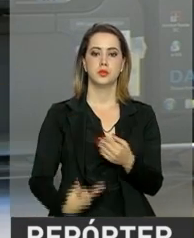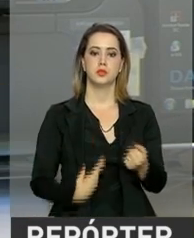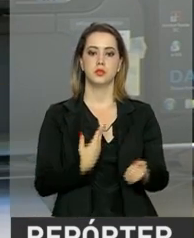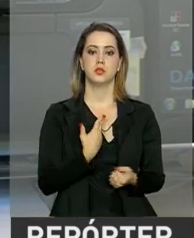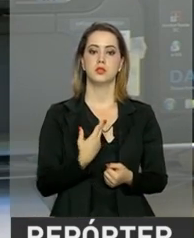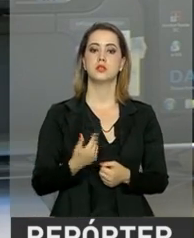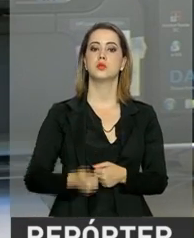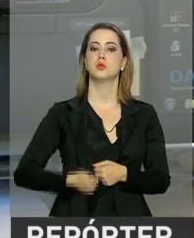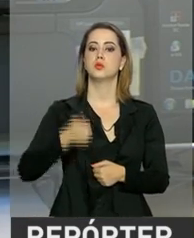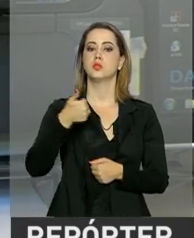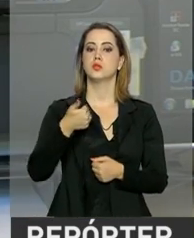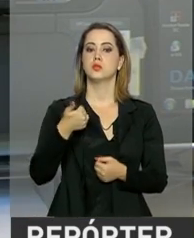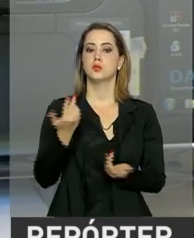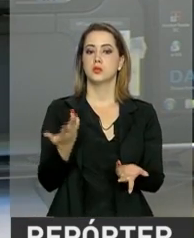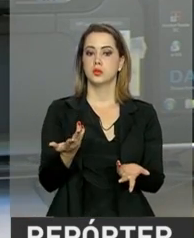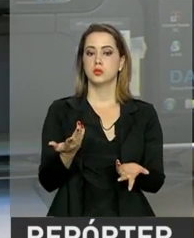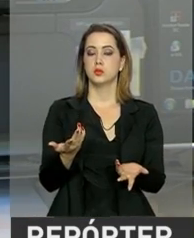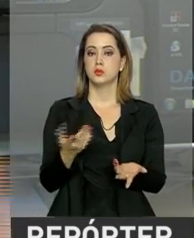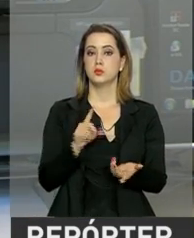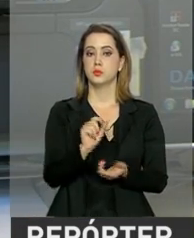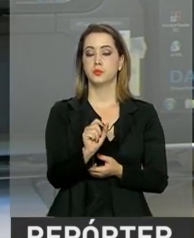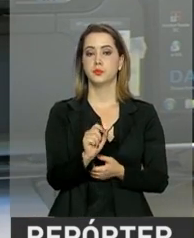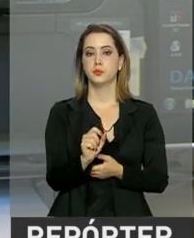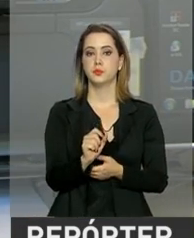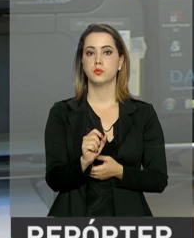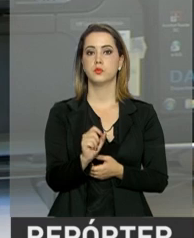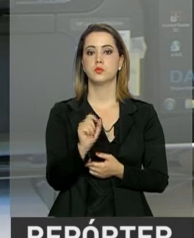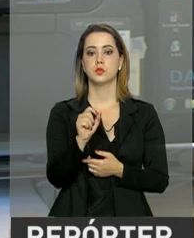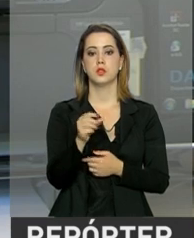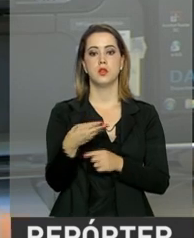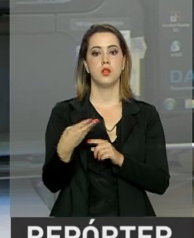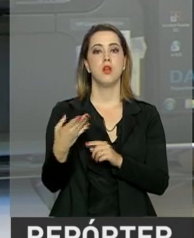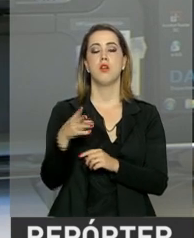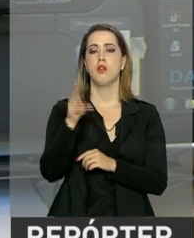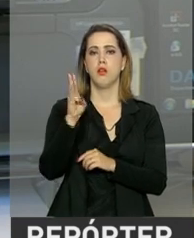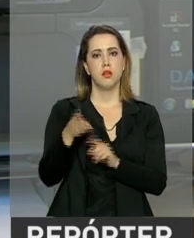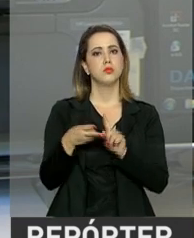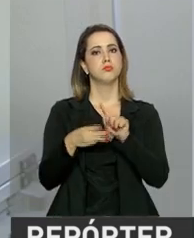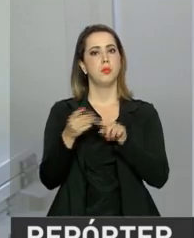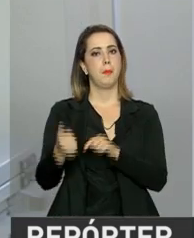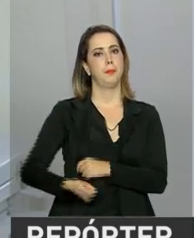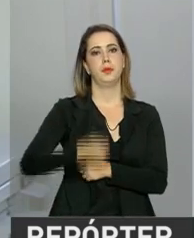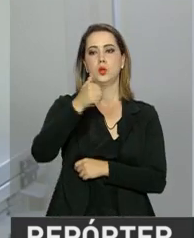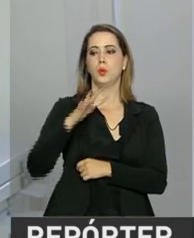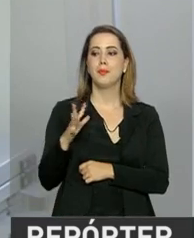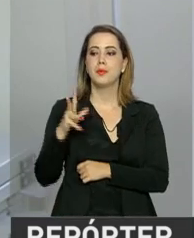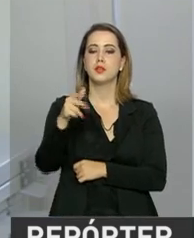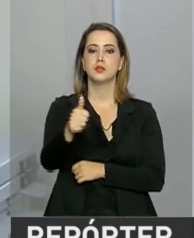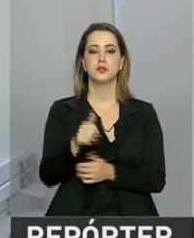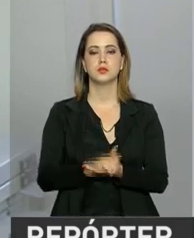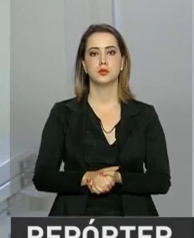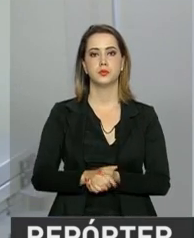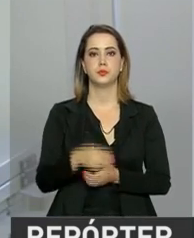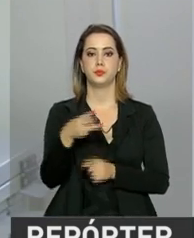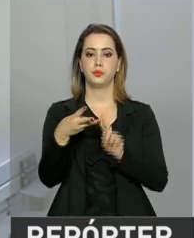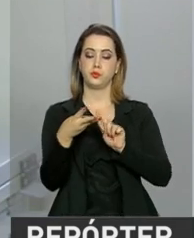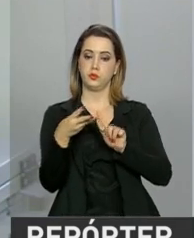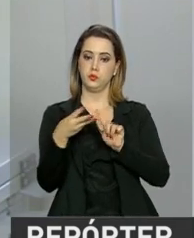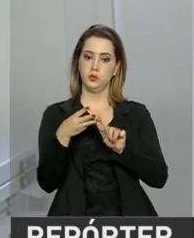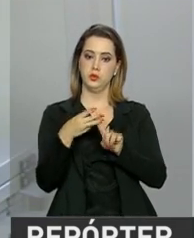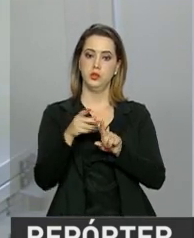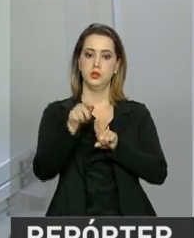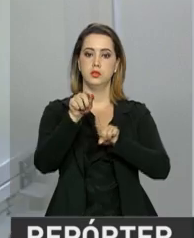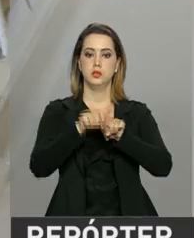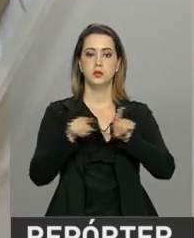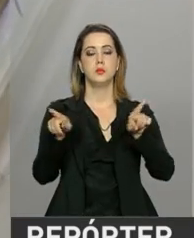um pouco maior. E é win-win situation, ou seja, uma situação que todos ganham. Há 3 meses, Solange também passou pela